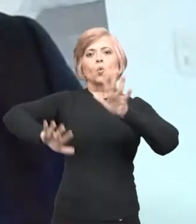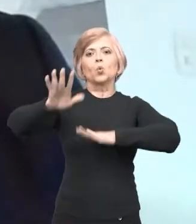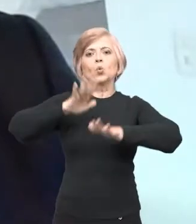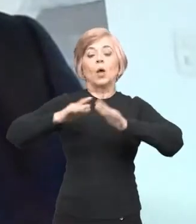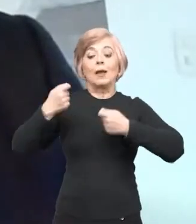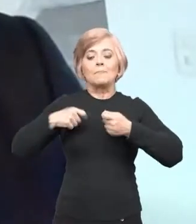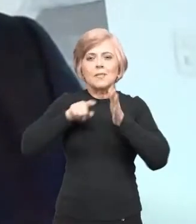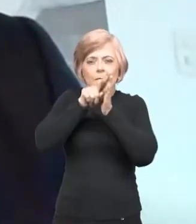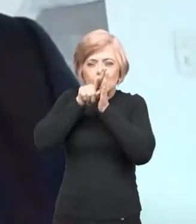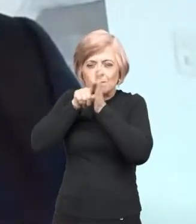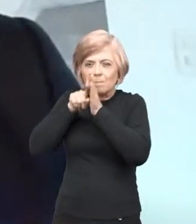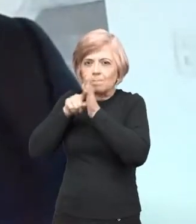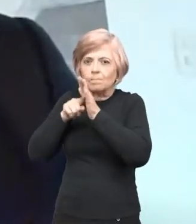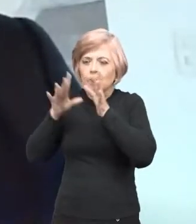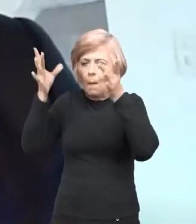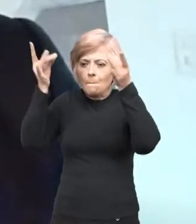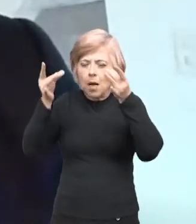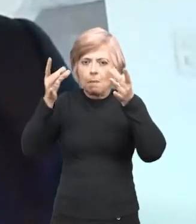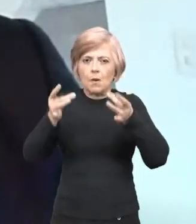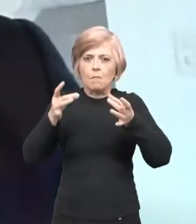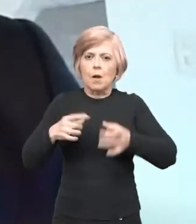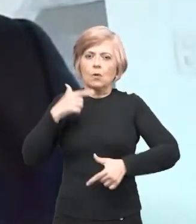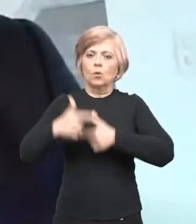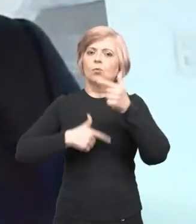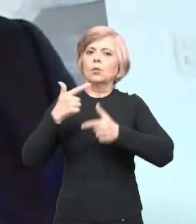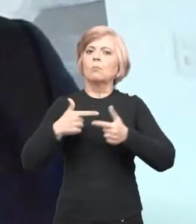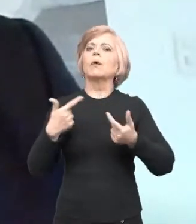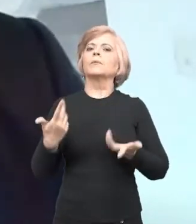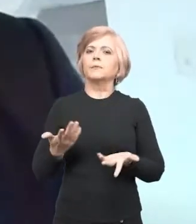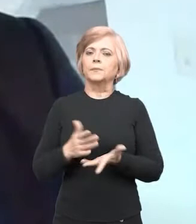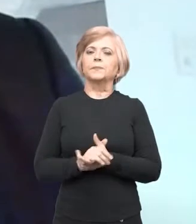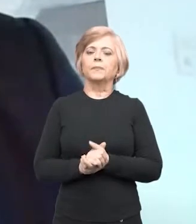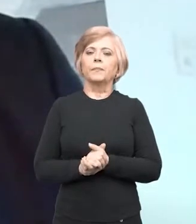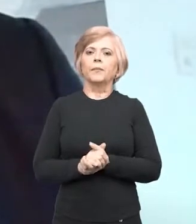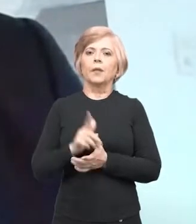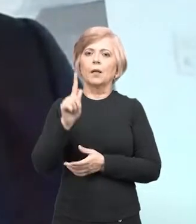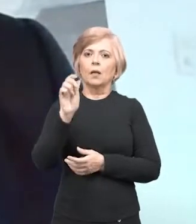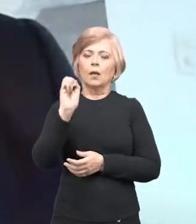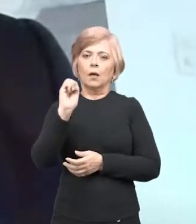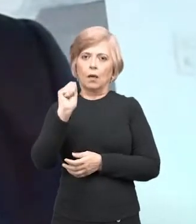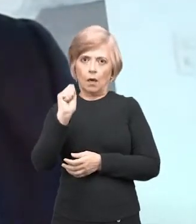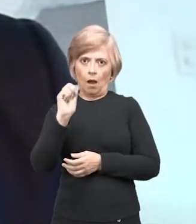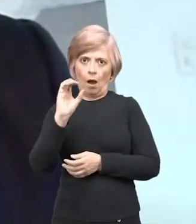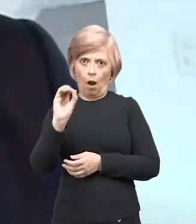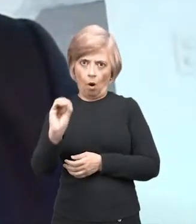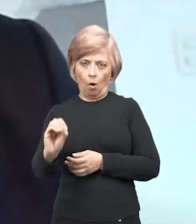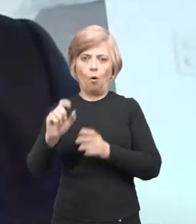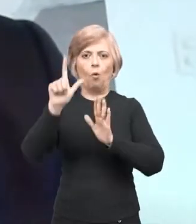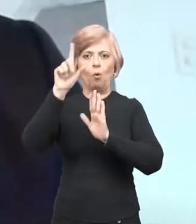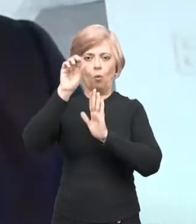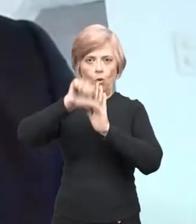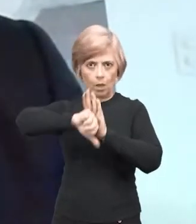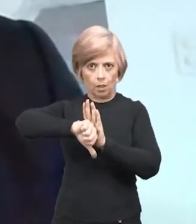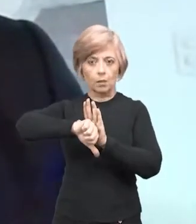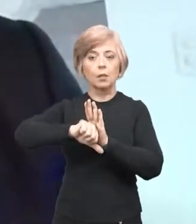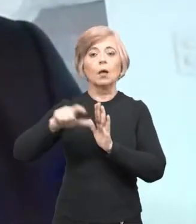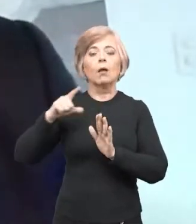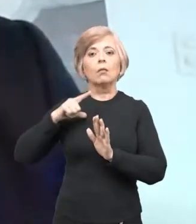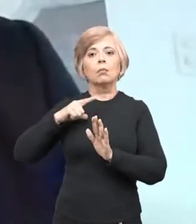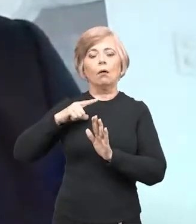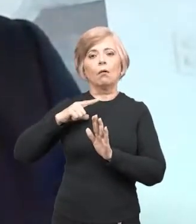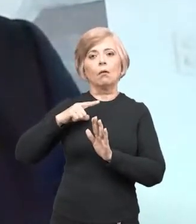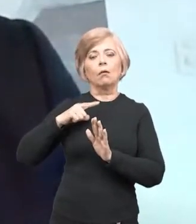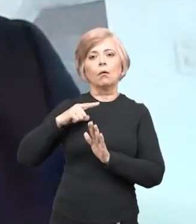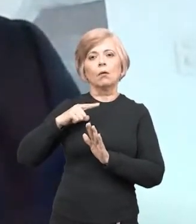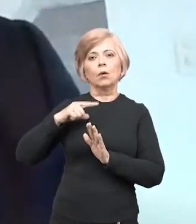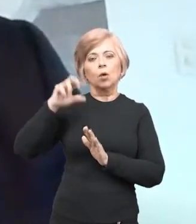critério no nosso trabalho, nas apurações que são realizadas. O GALCRIM está subordinado ao Dr. Ricardo Martins, hoje,